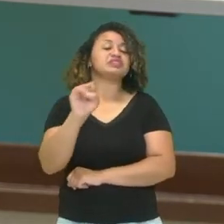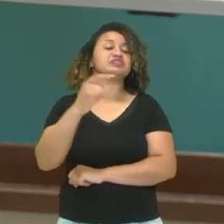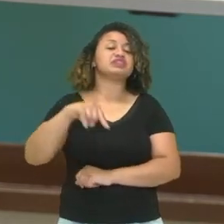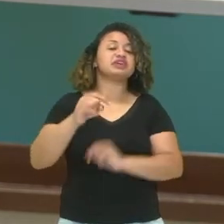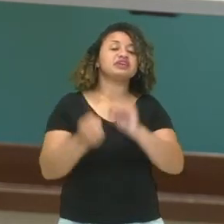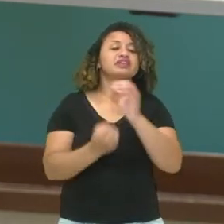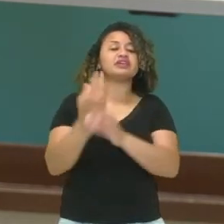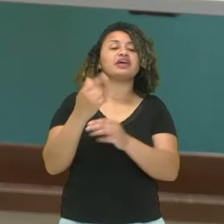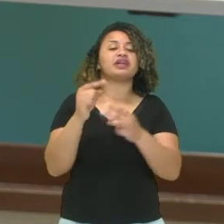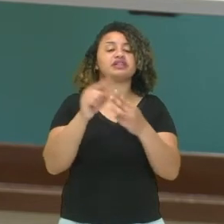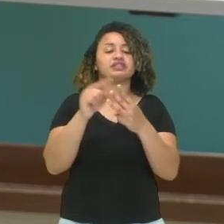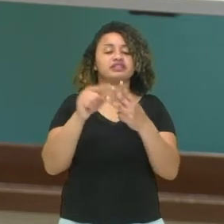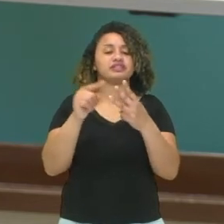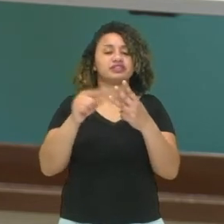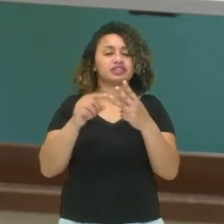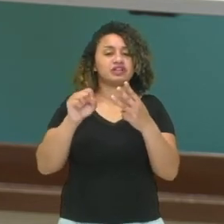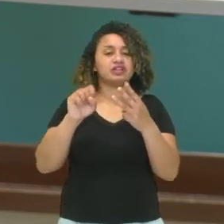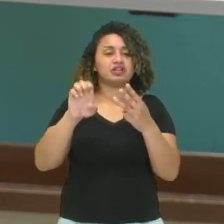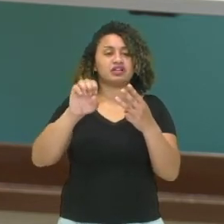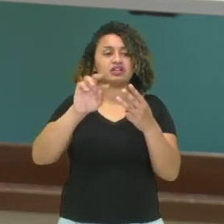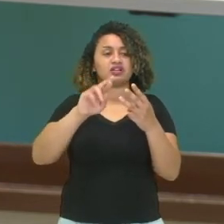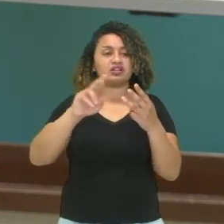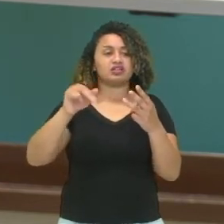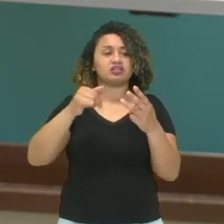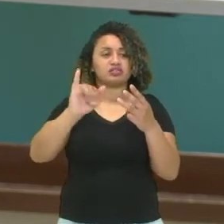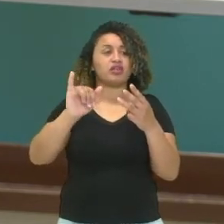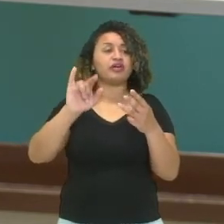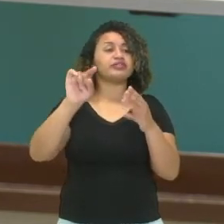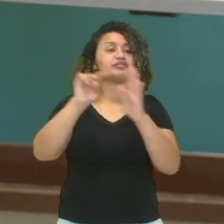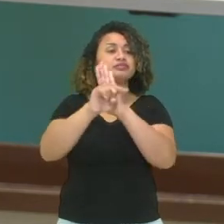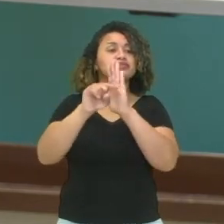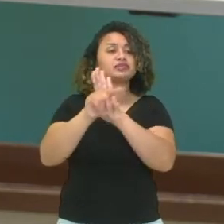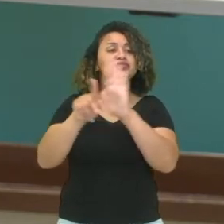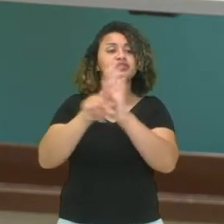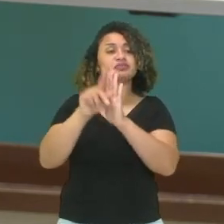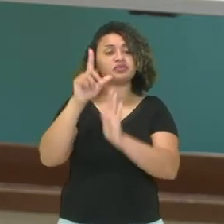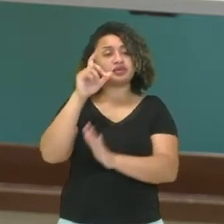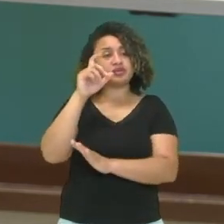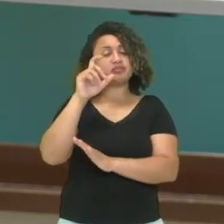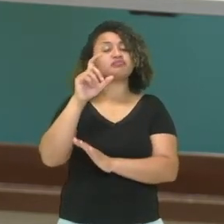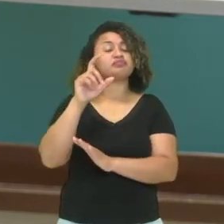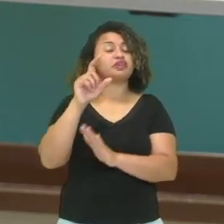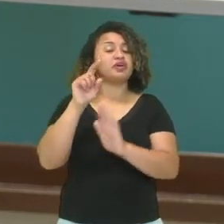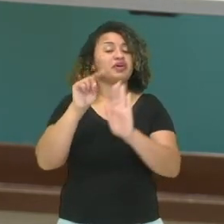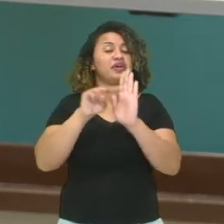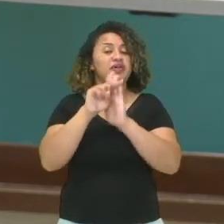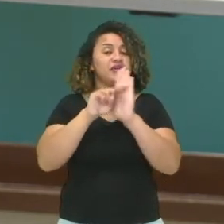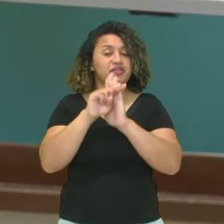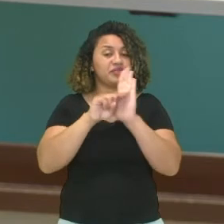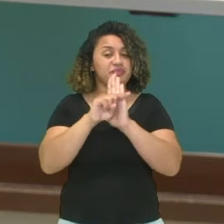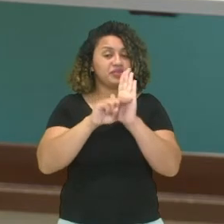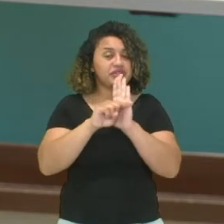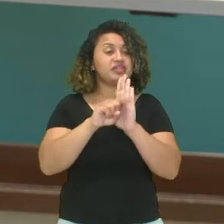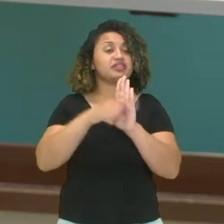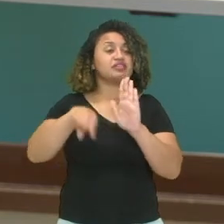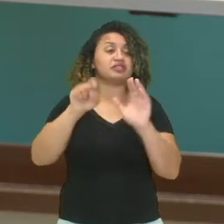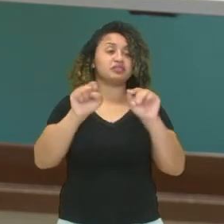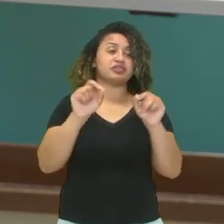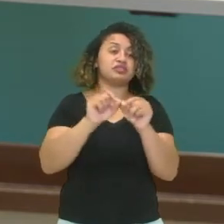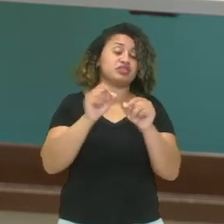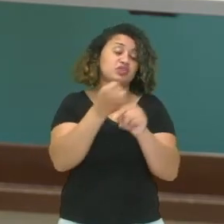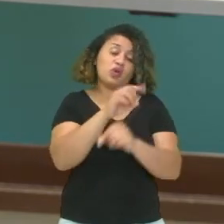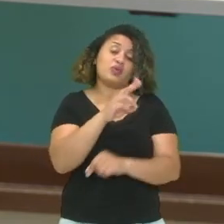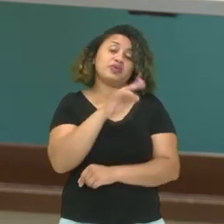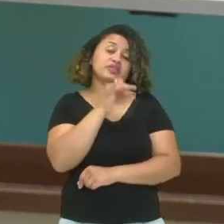ali 3 stories ali, fazendo perguntas de pesquisa que vocês poderiam fazer, ou pegam esse exemplo aqui e